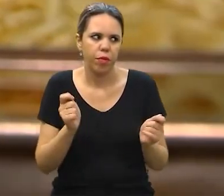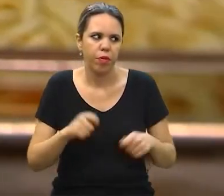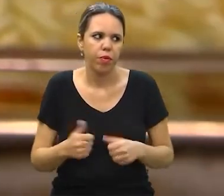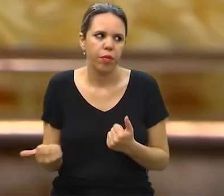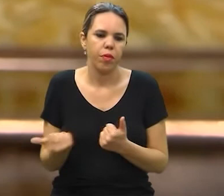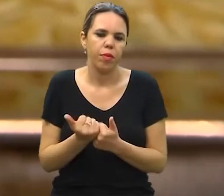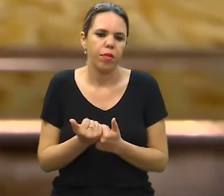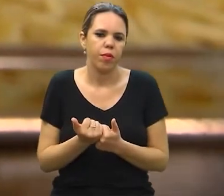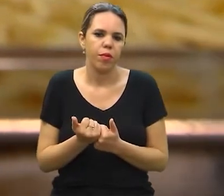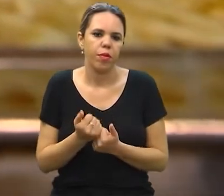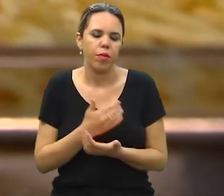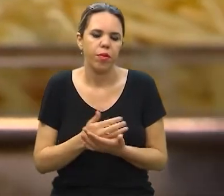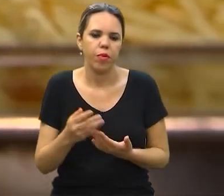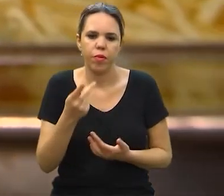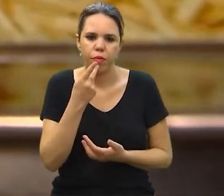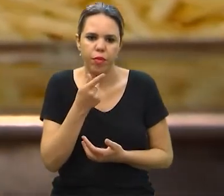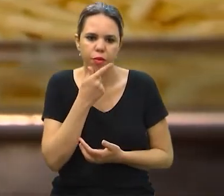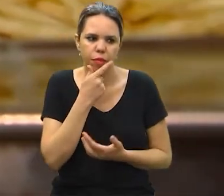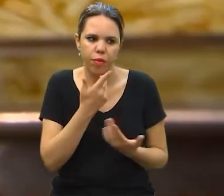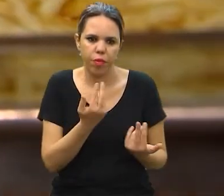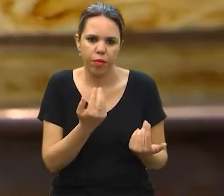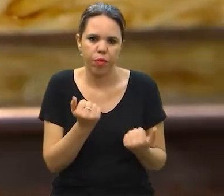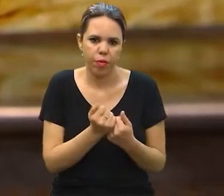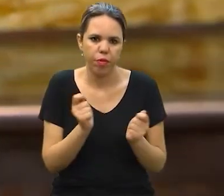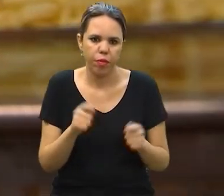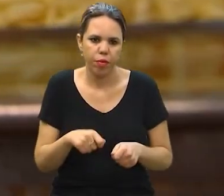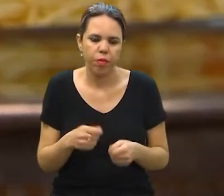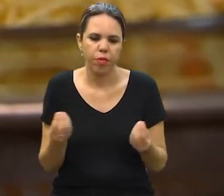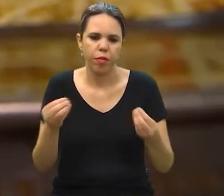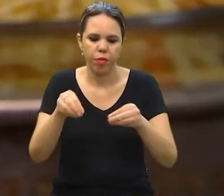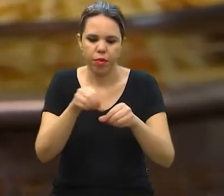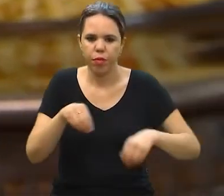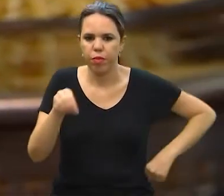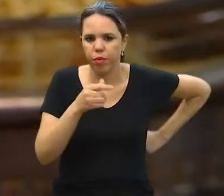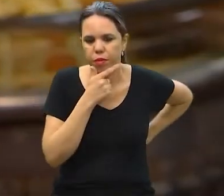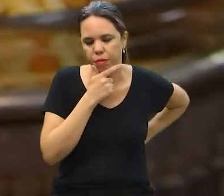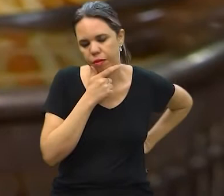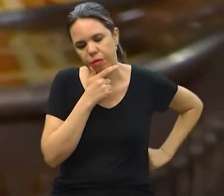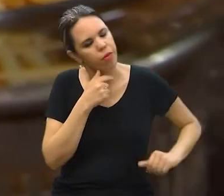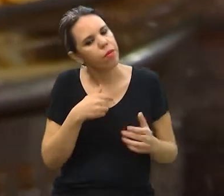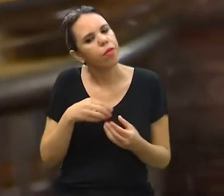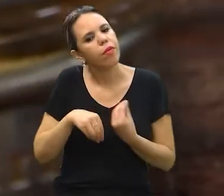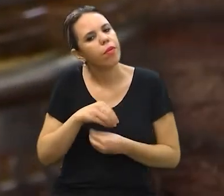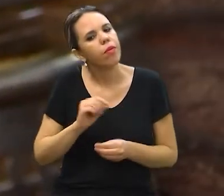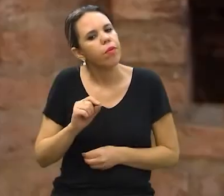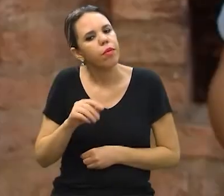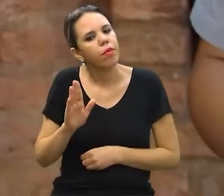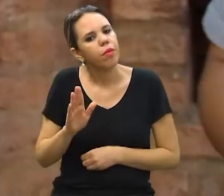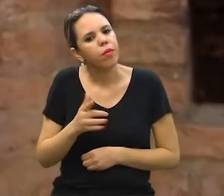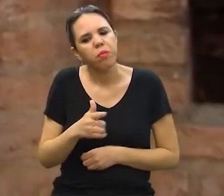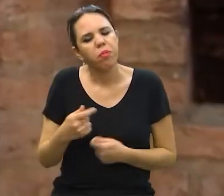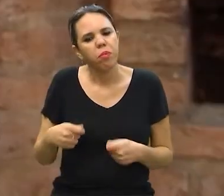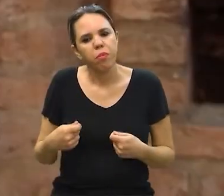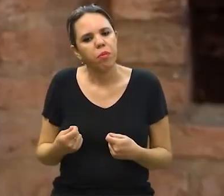para substituir? Você já começou falando sobre o queijo, né? Então, dá para colocar o parmesão, dá para colocar a mussarela, o que mais? Não